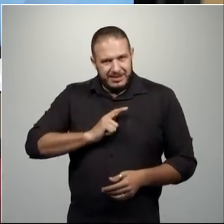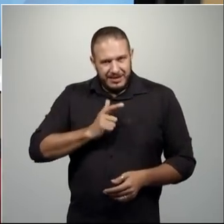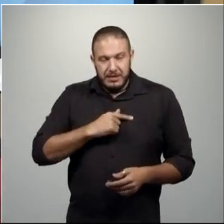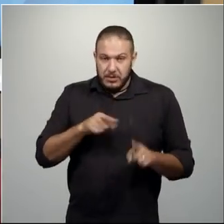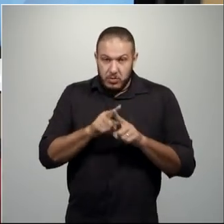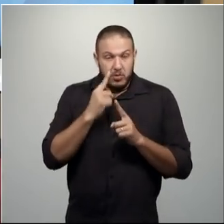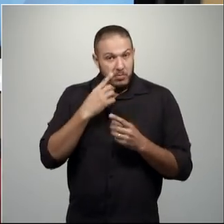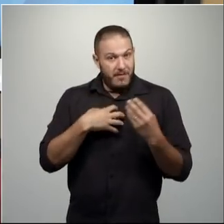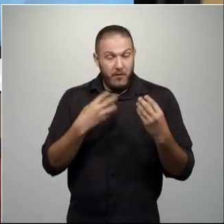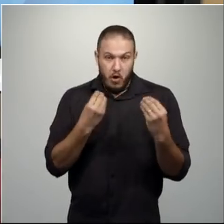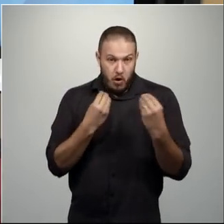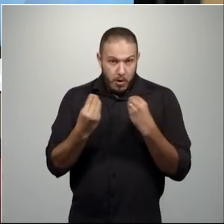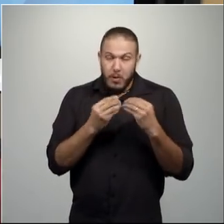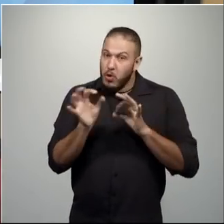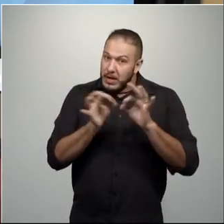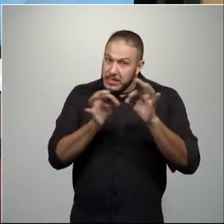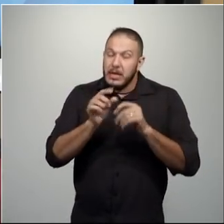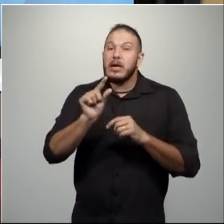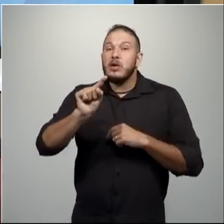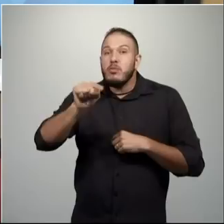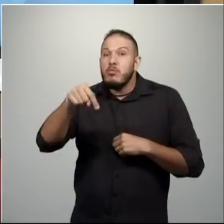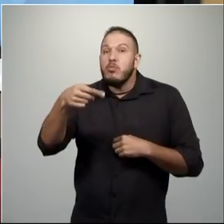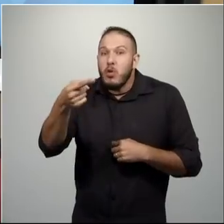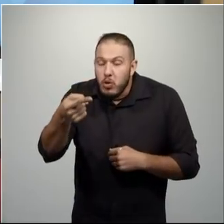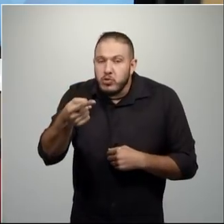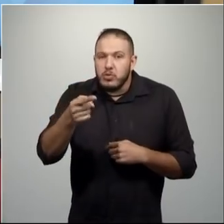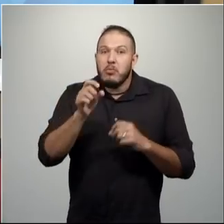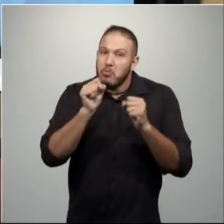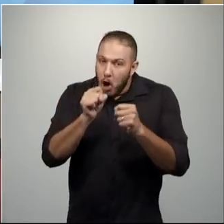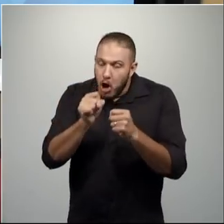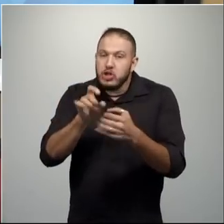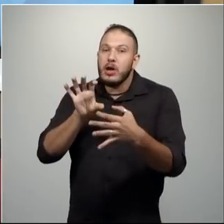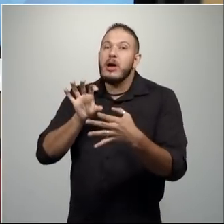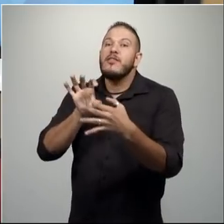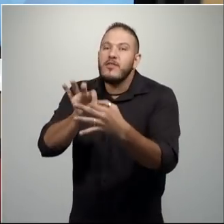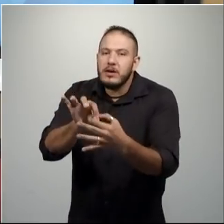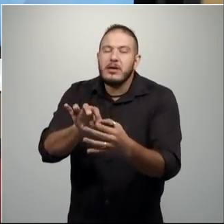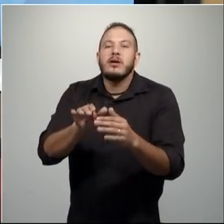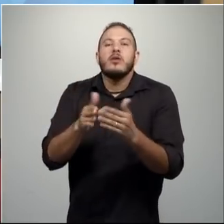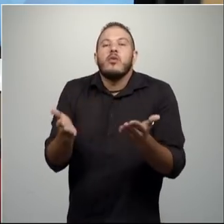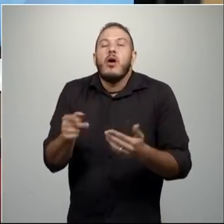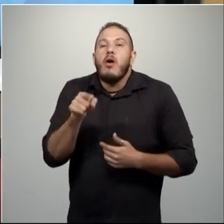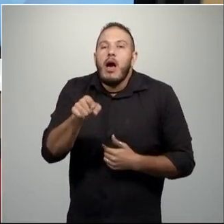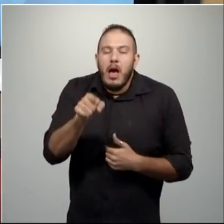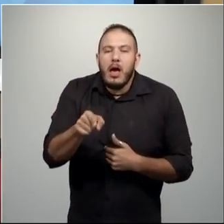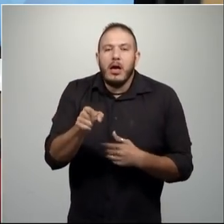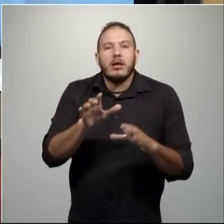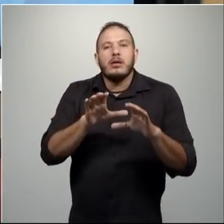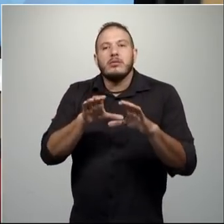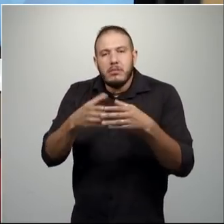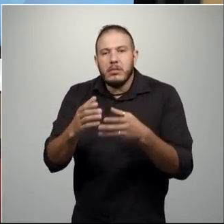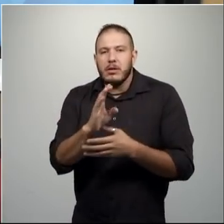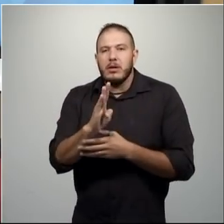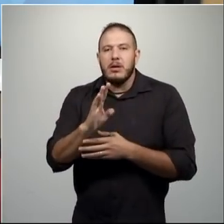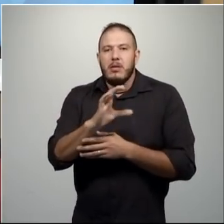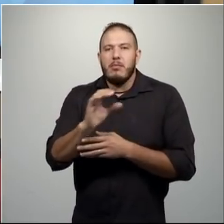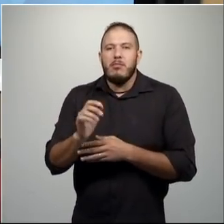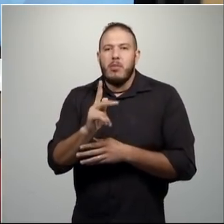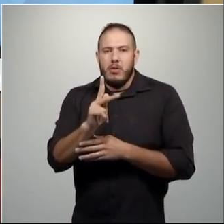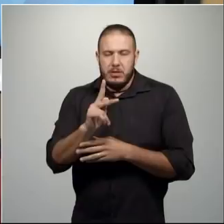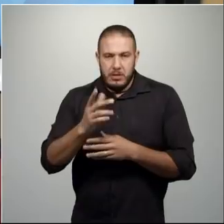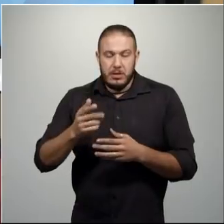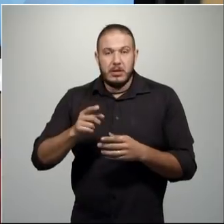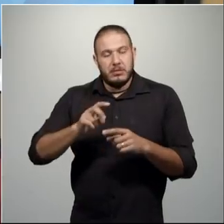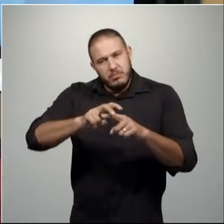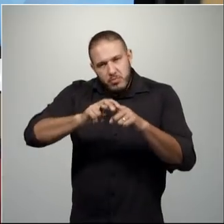organizar a quem que é o próximo norte pode falar qual que é o o bloco o próximo bloco e pra isso